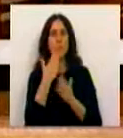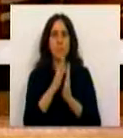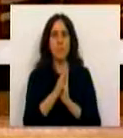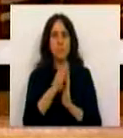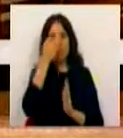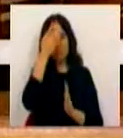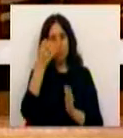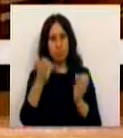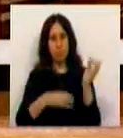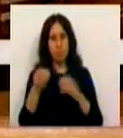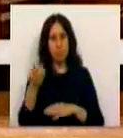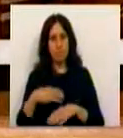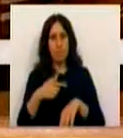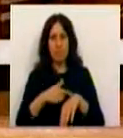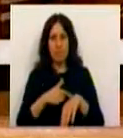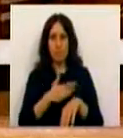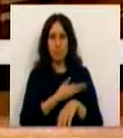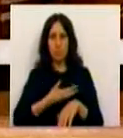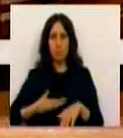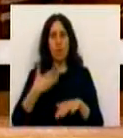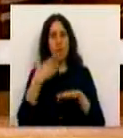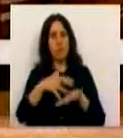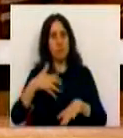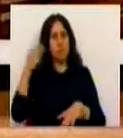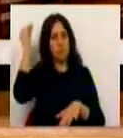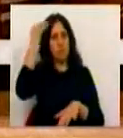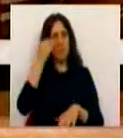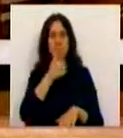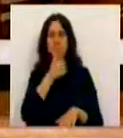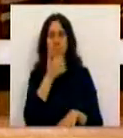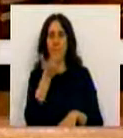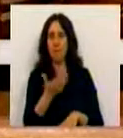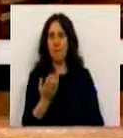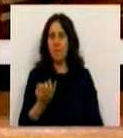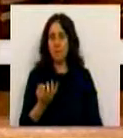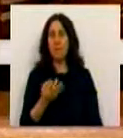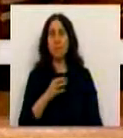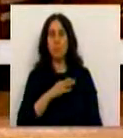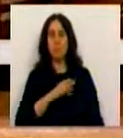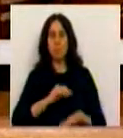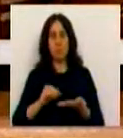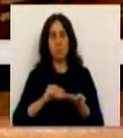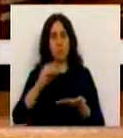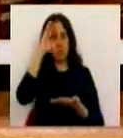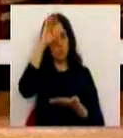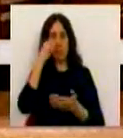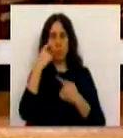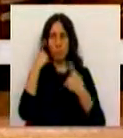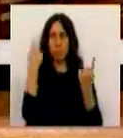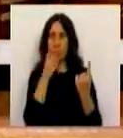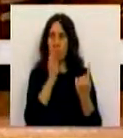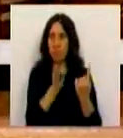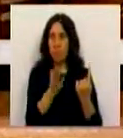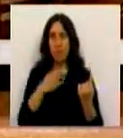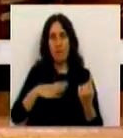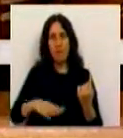no devido tempo, a Assembleia da República terá naturalmente uma relevante palavra a dizer, dado que o Sr. Secretário de Estado afirmou publicamente que